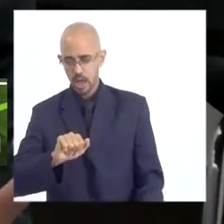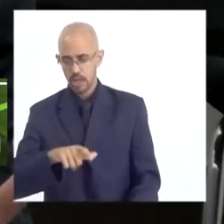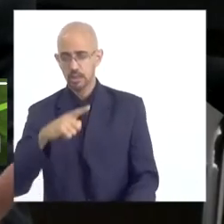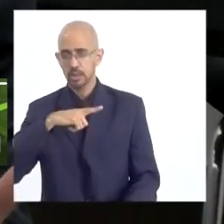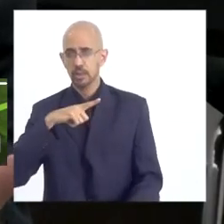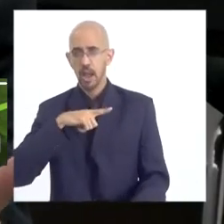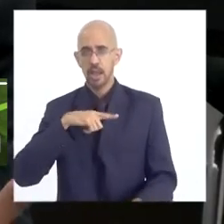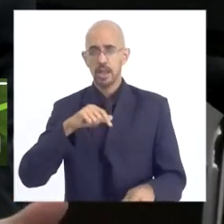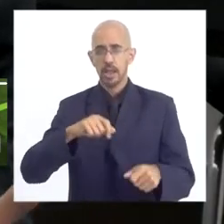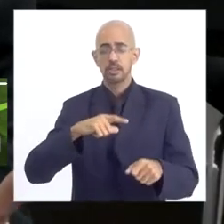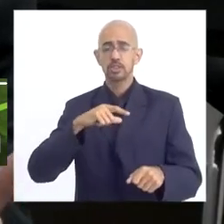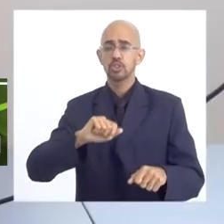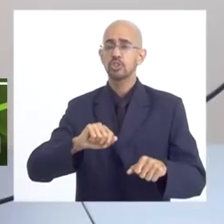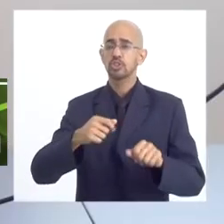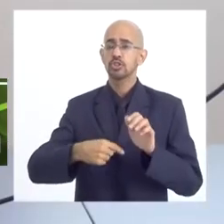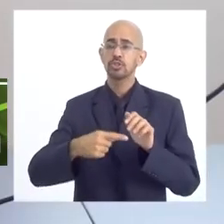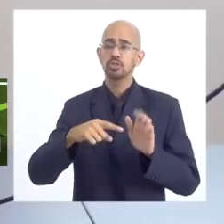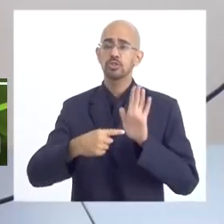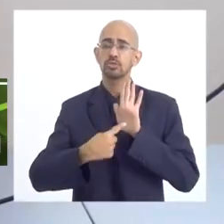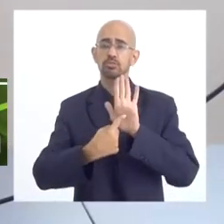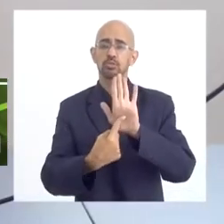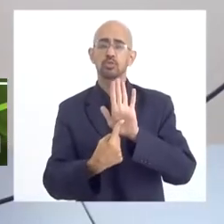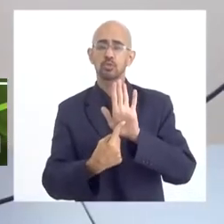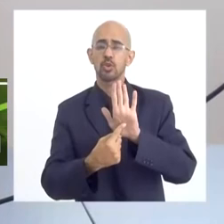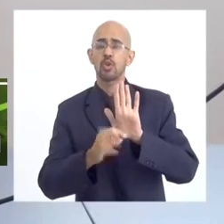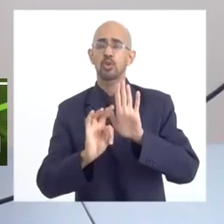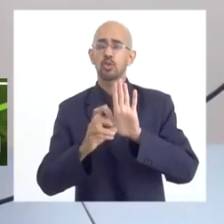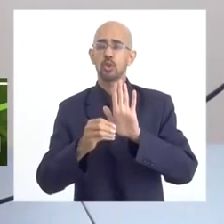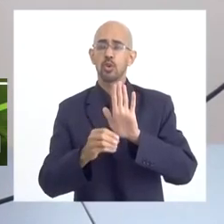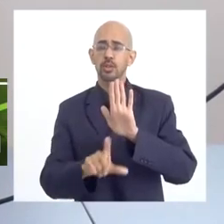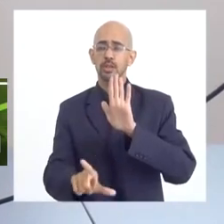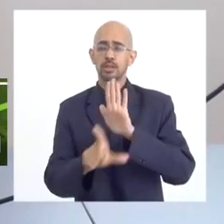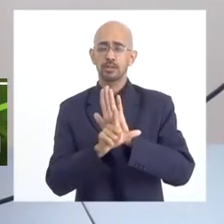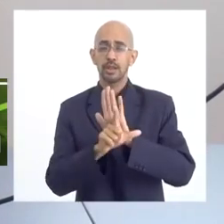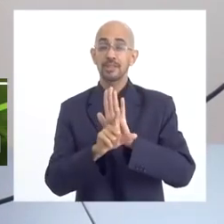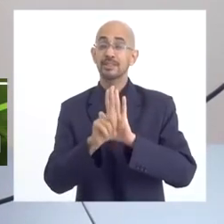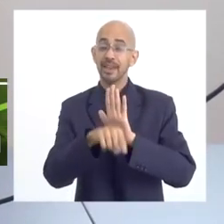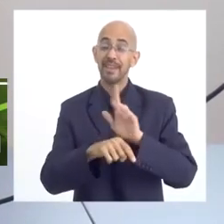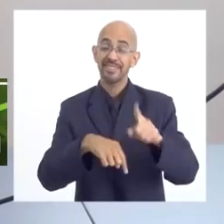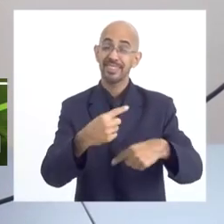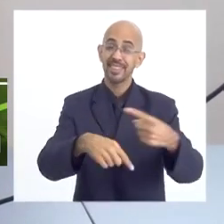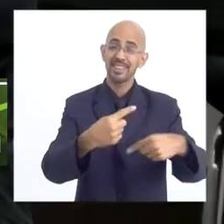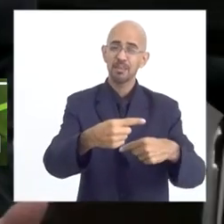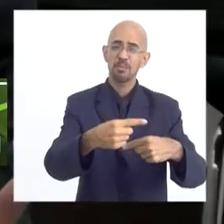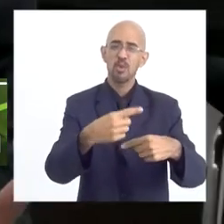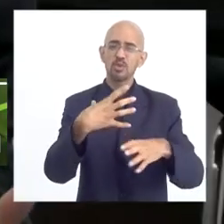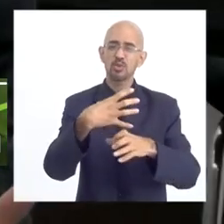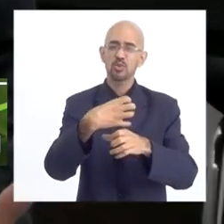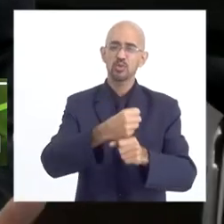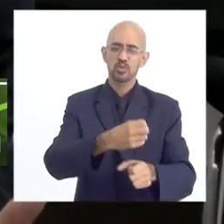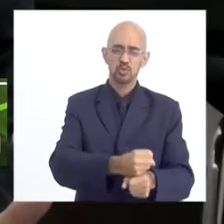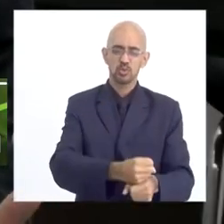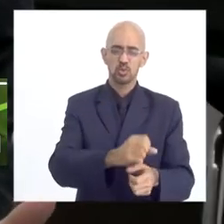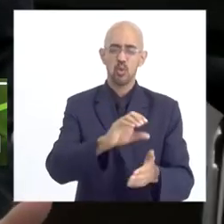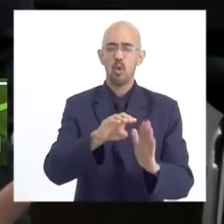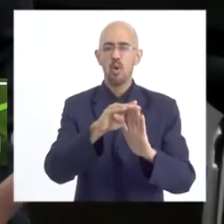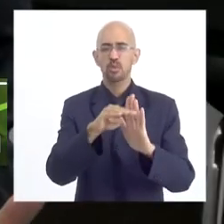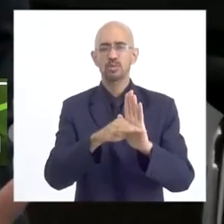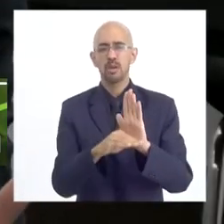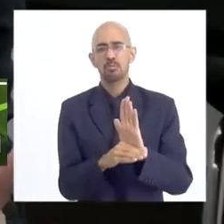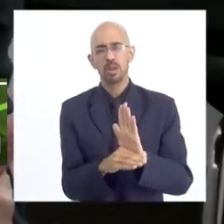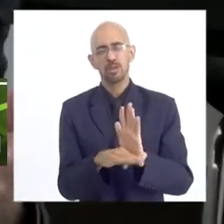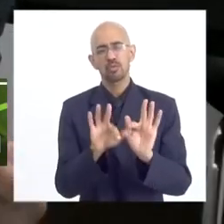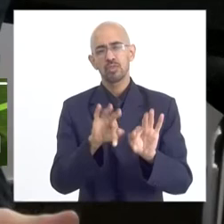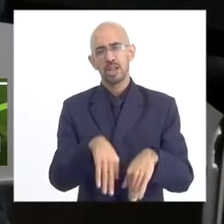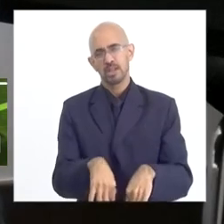explicitamos lá todas as leis que nós aprovamos. Isso tudo foi a posteriori do orçamento estar fechado. Então, a questão que eu estou levantando é porque